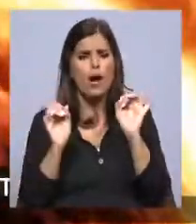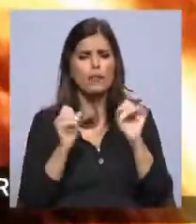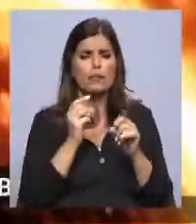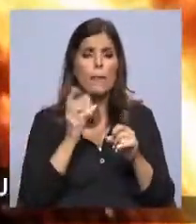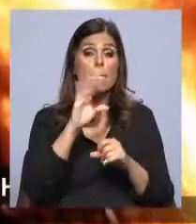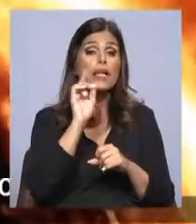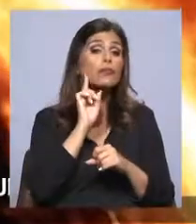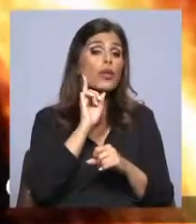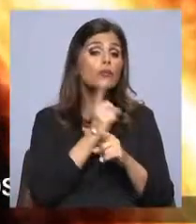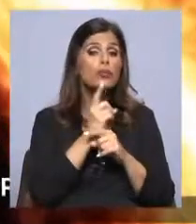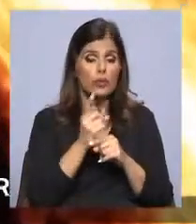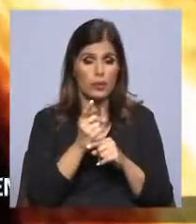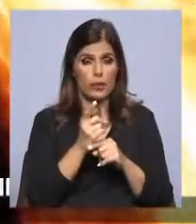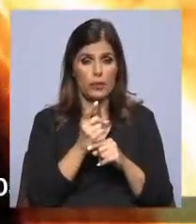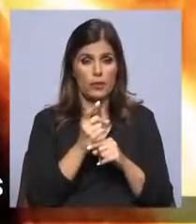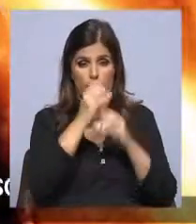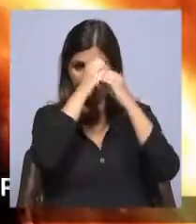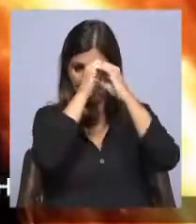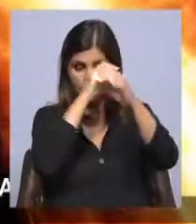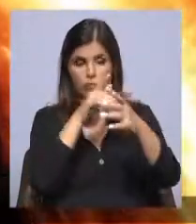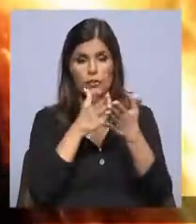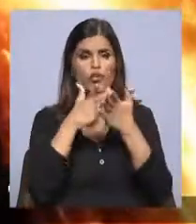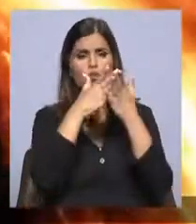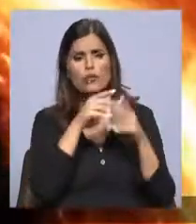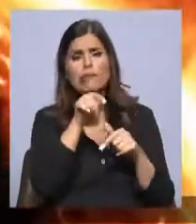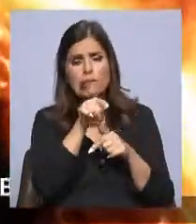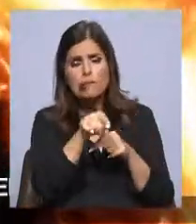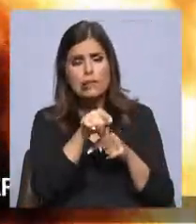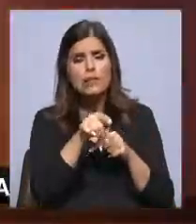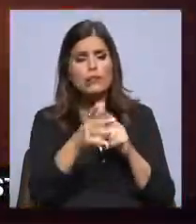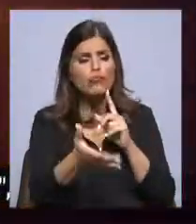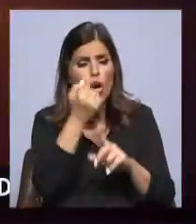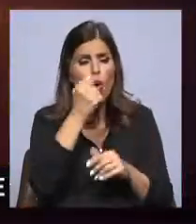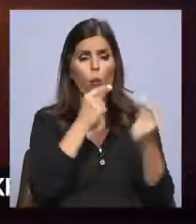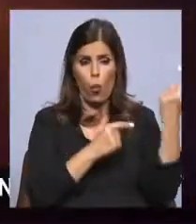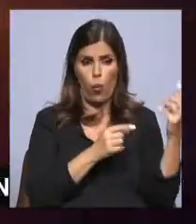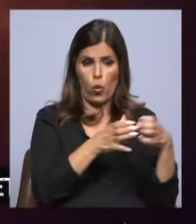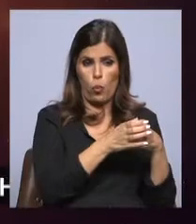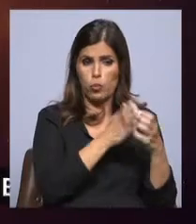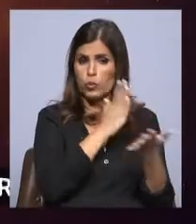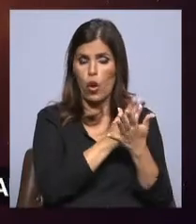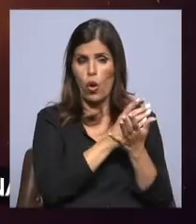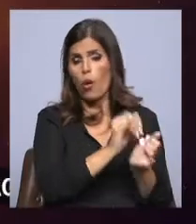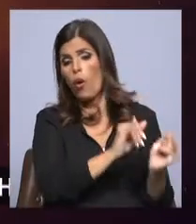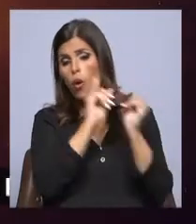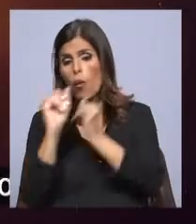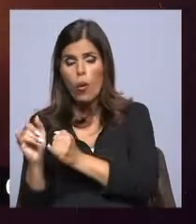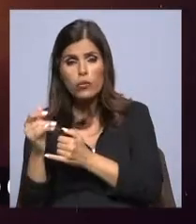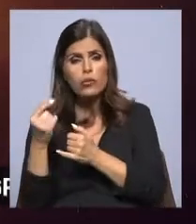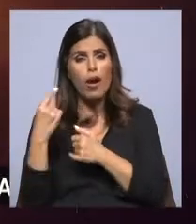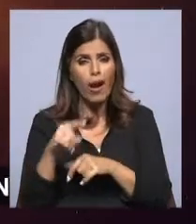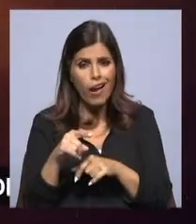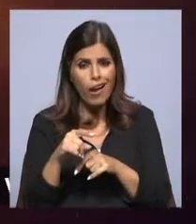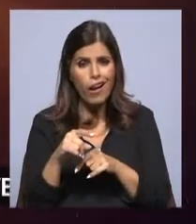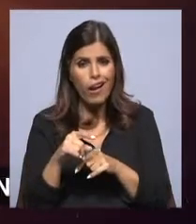Cristiana, porquê é que os astrónomos só descobriram isto num dos enxames? Porque no outro enxame nós temos anãs brancas exatamente com a